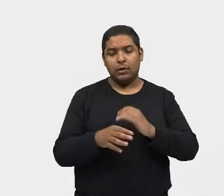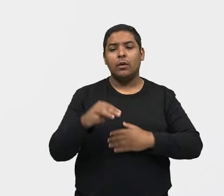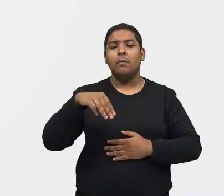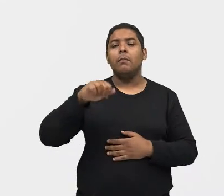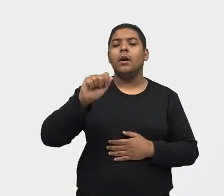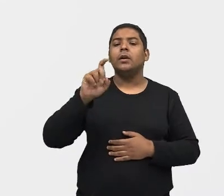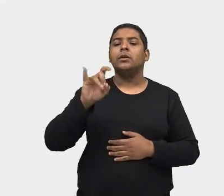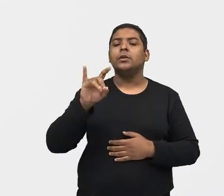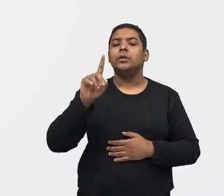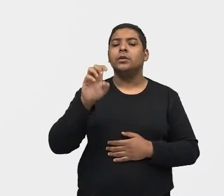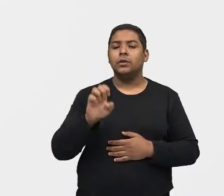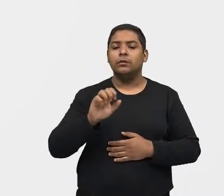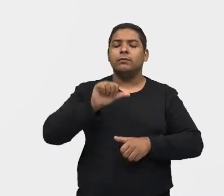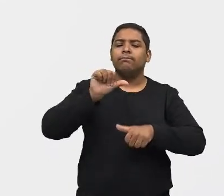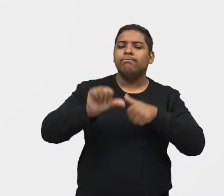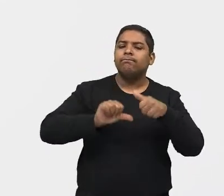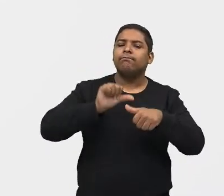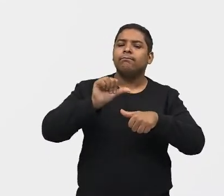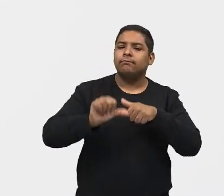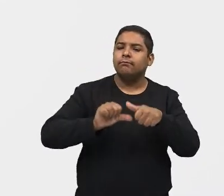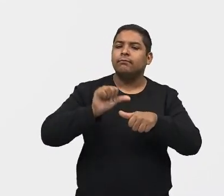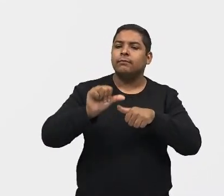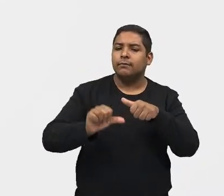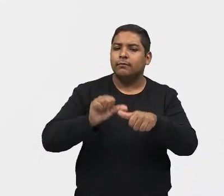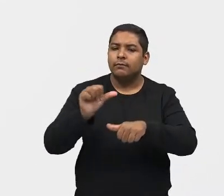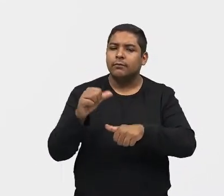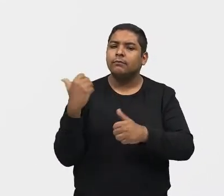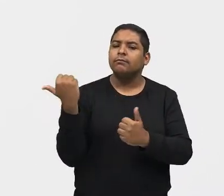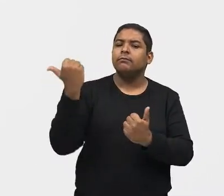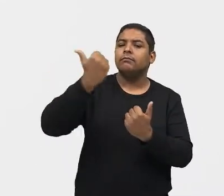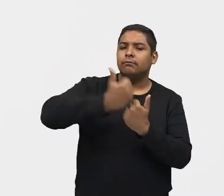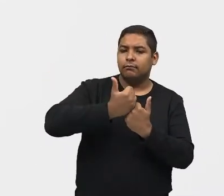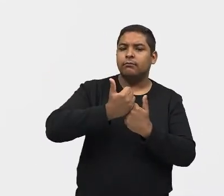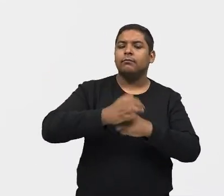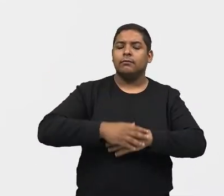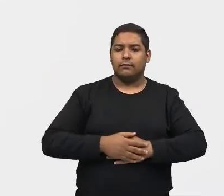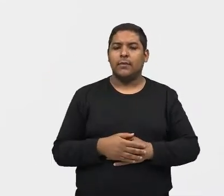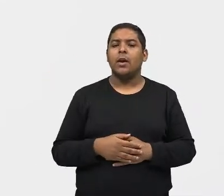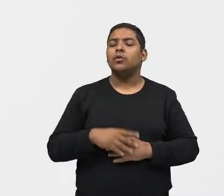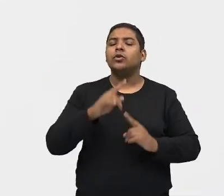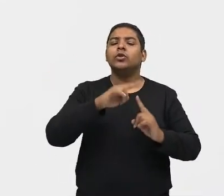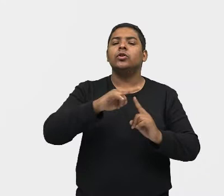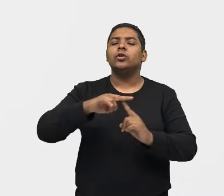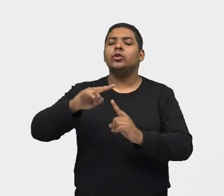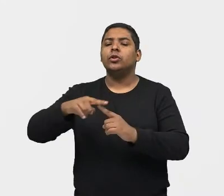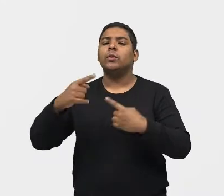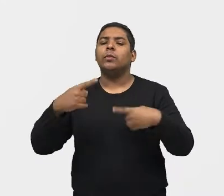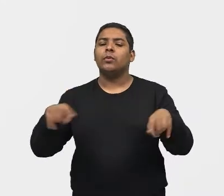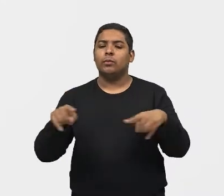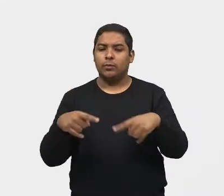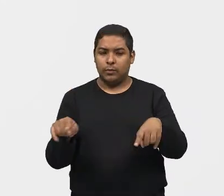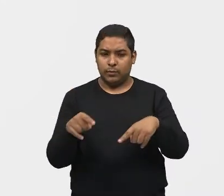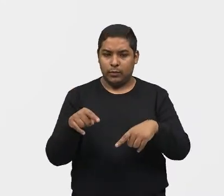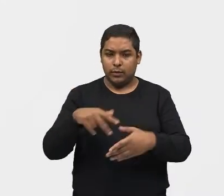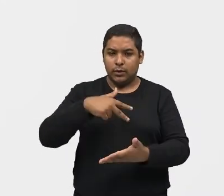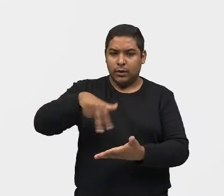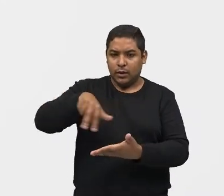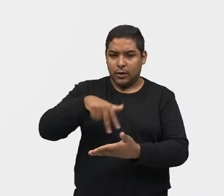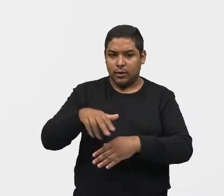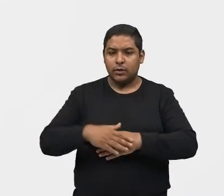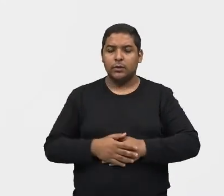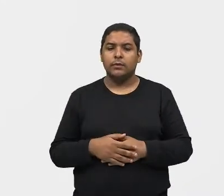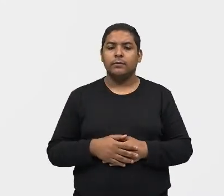foi transformando-se ou ascendendo lugar para um novo estilo de dança. Qual foi? A